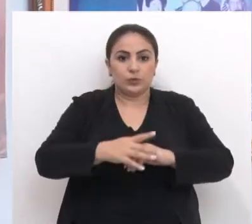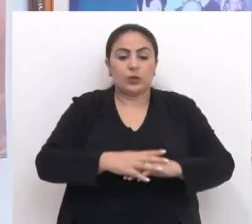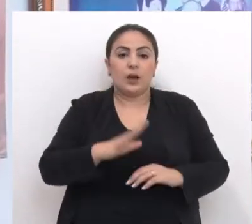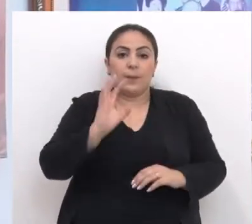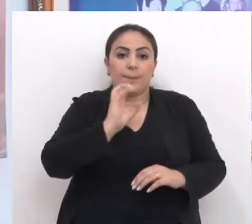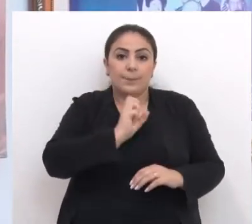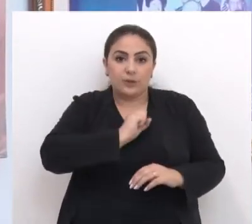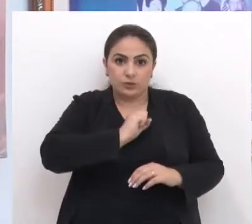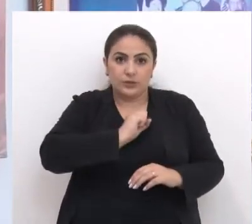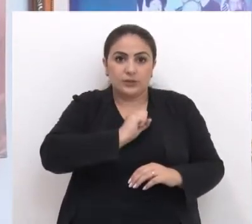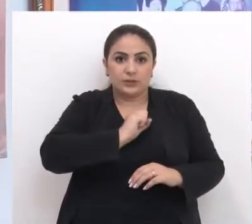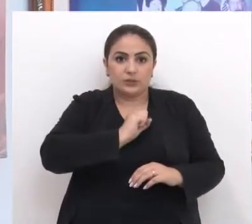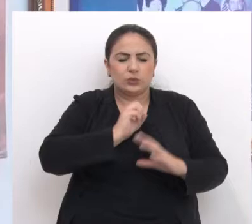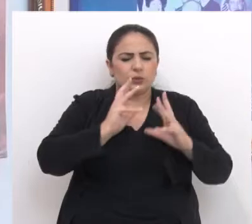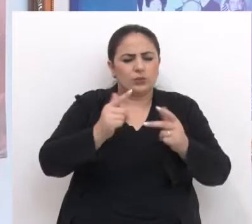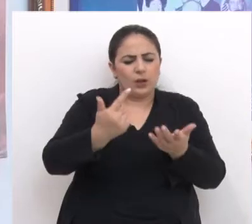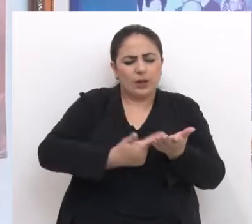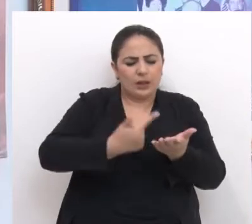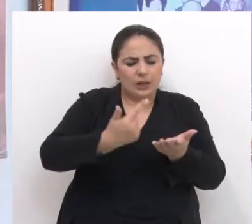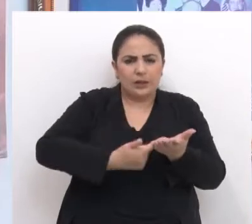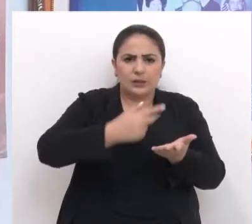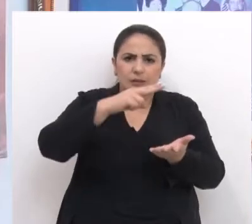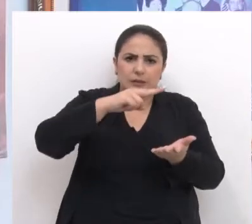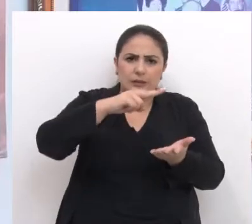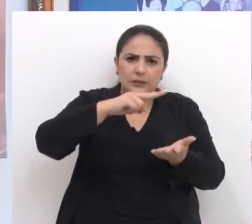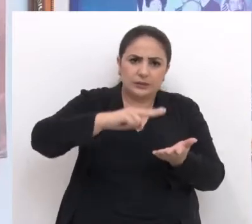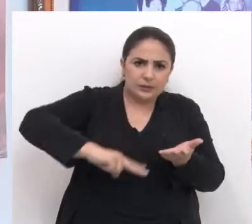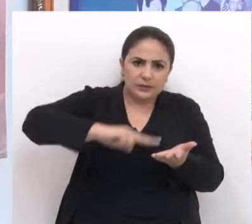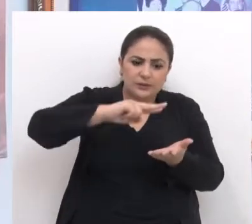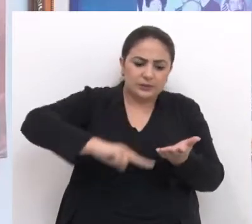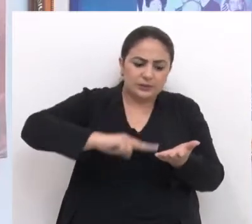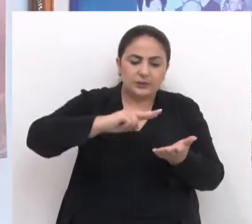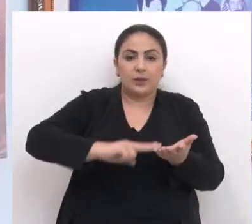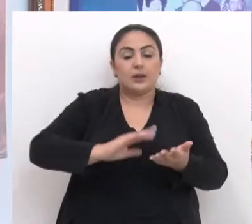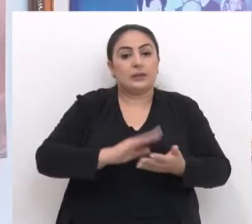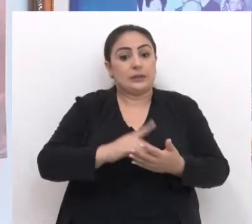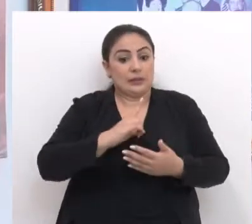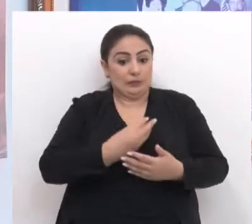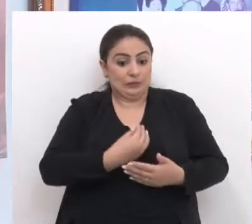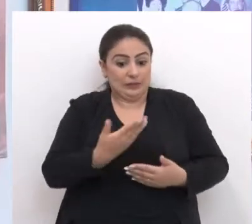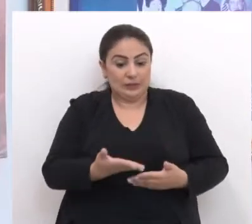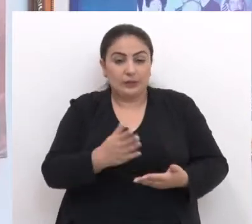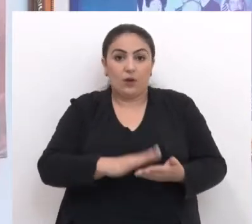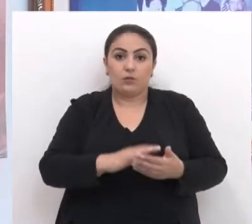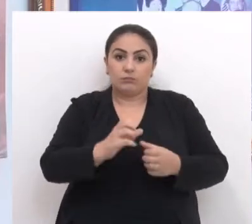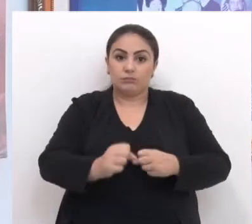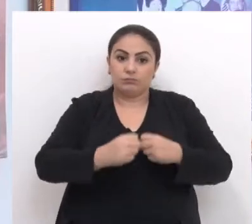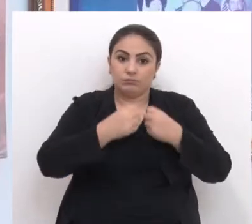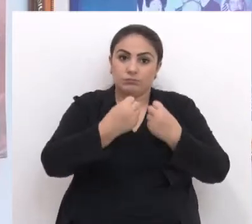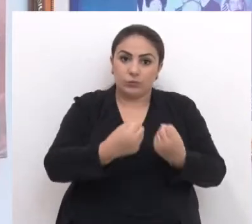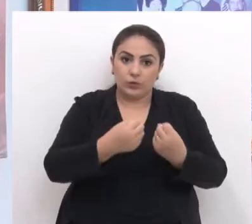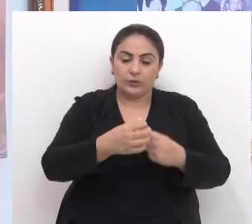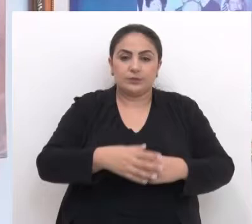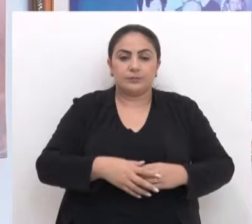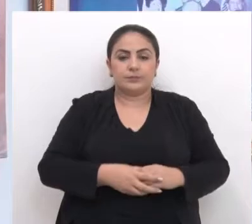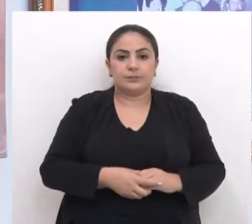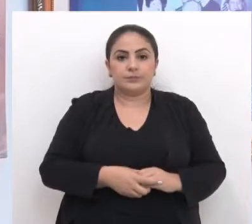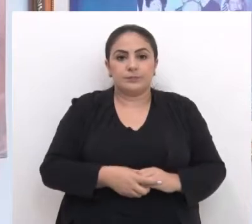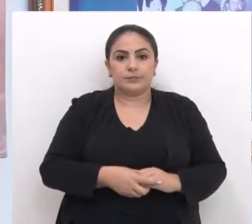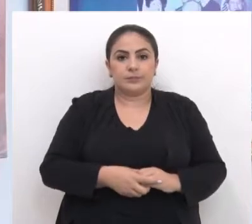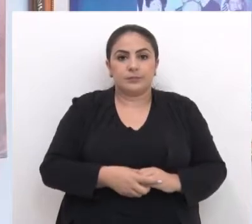passofundense, apaixonado pelos livros, pela literatura, e está aí, firme, forte,